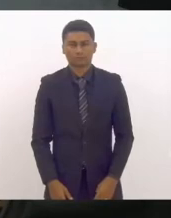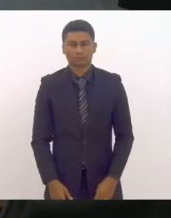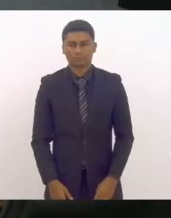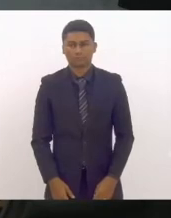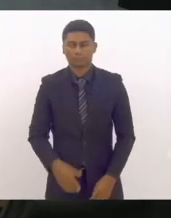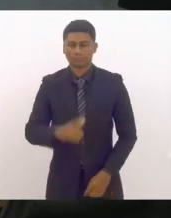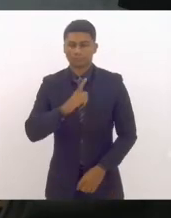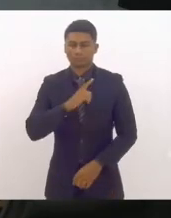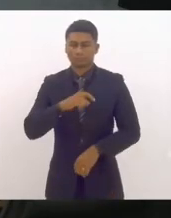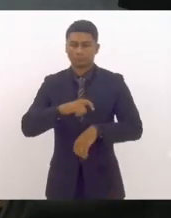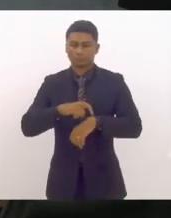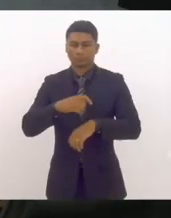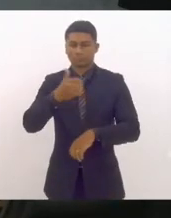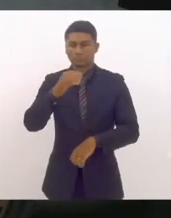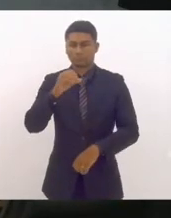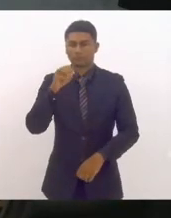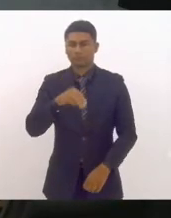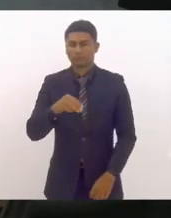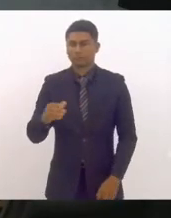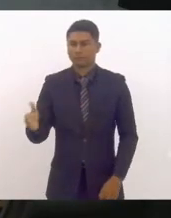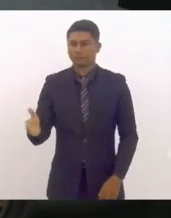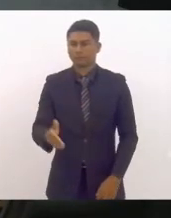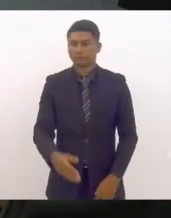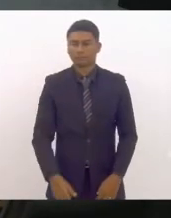de 10 minutos